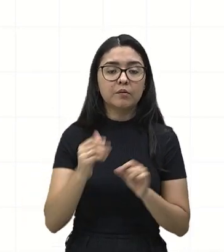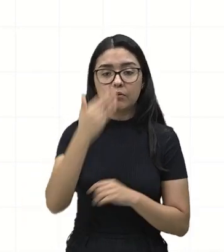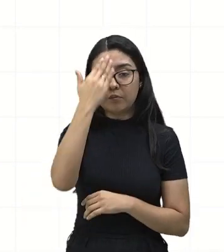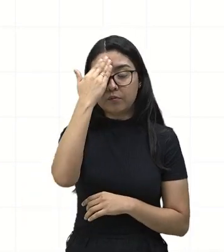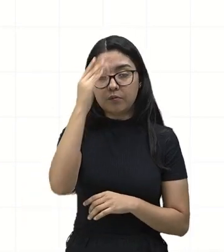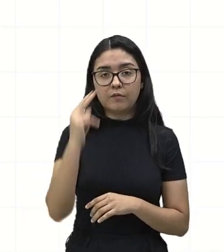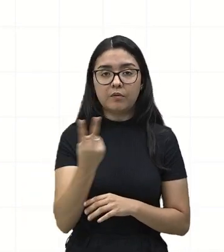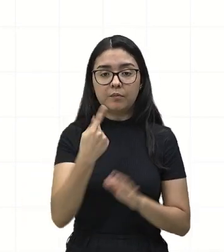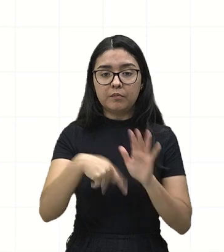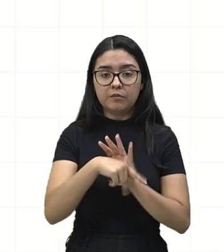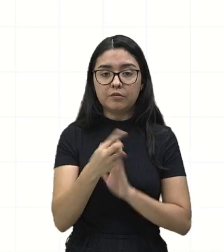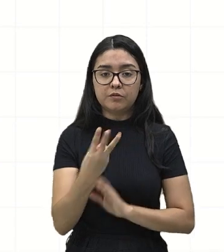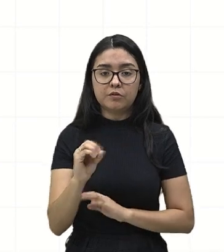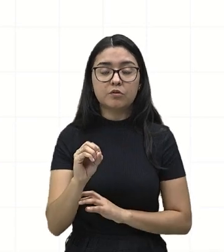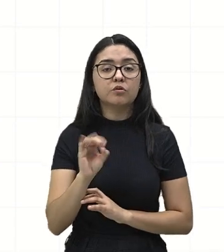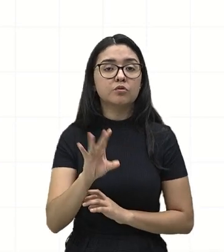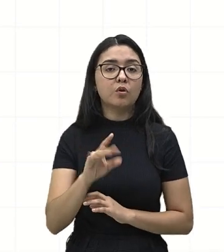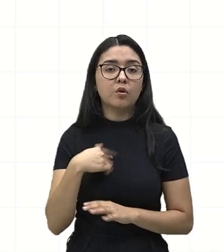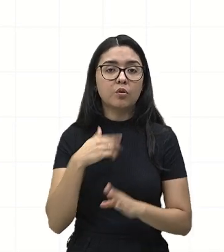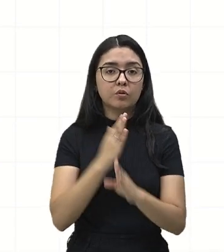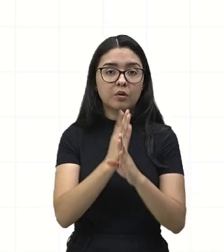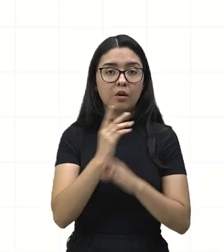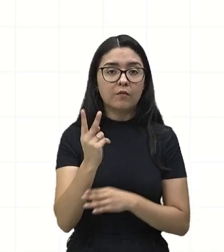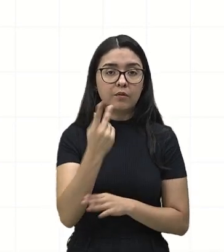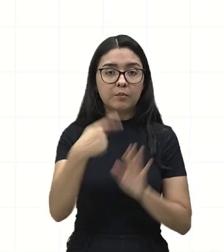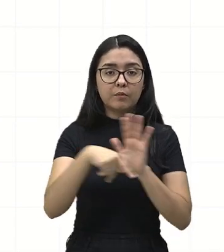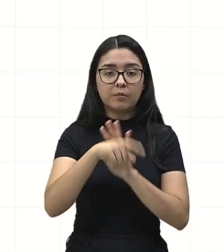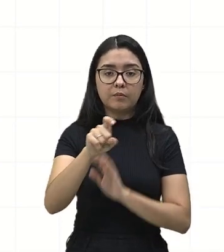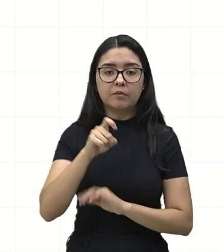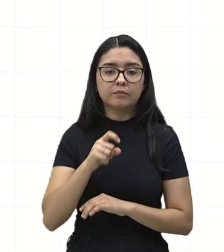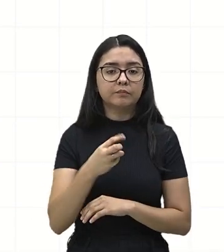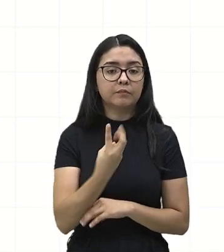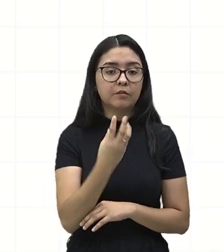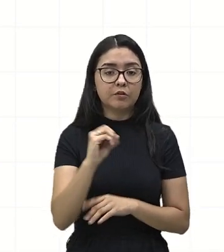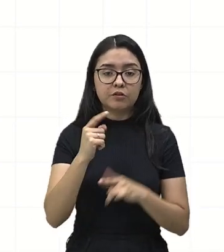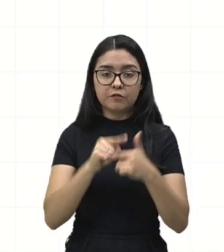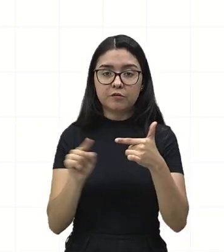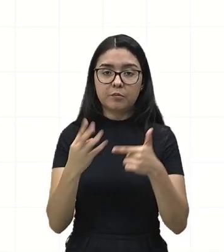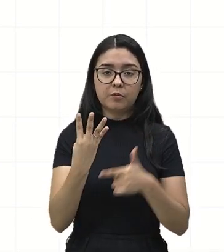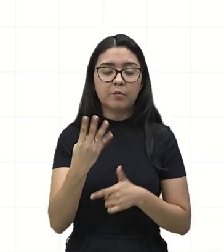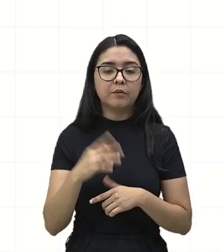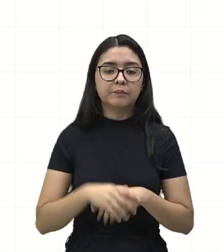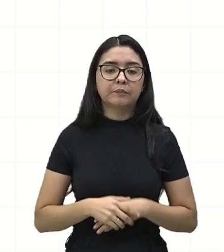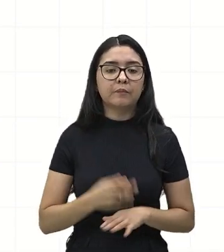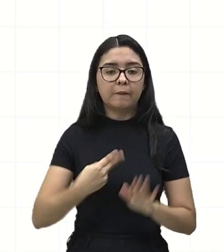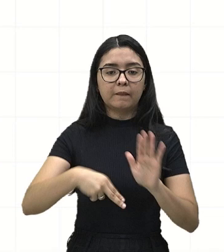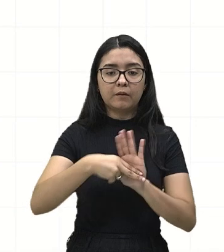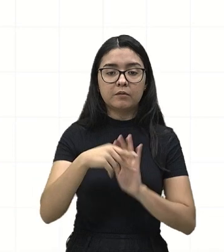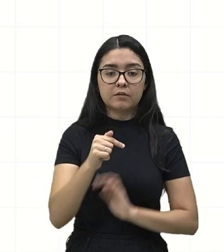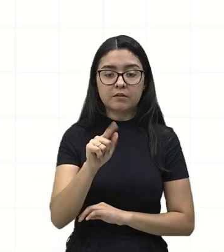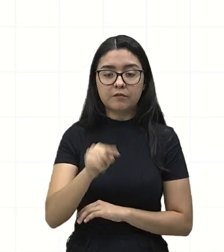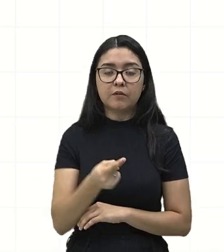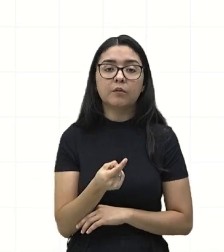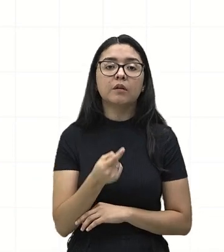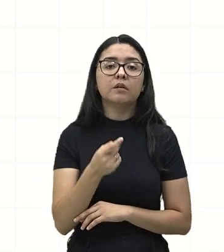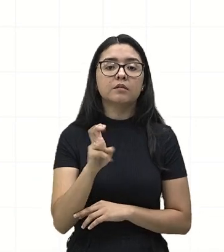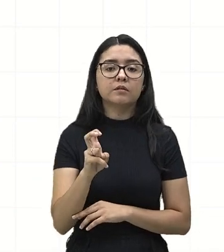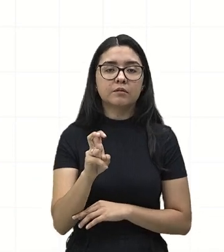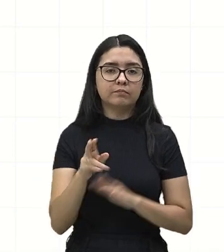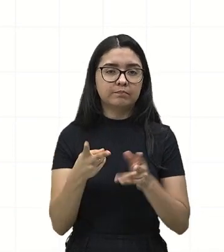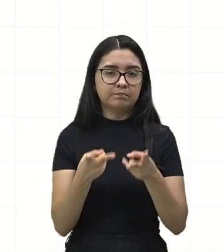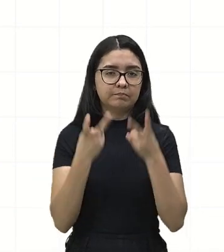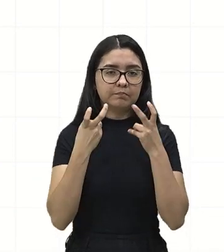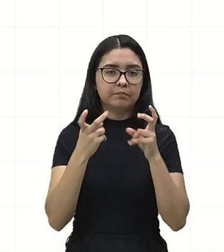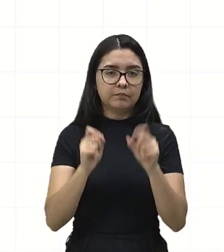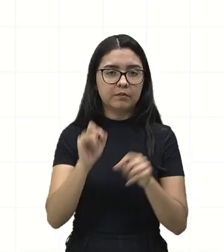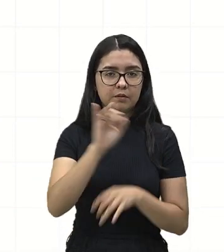Eu quero apenas o valor de x. Então, 30 dividido por 4 é 7,5. Ou seja, observando a